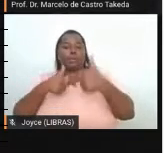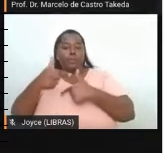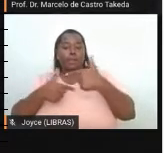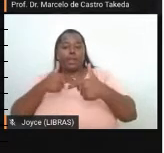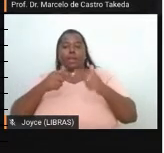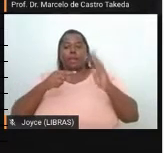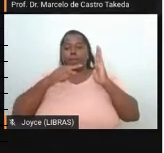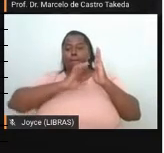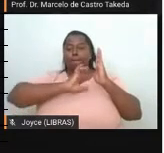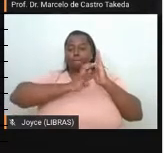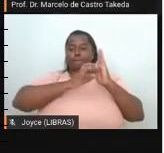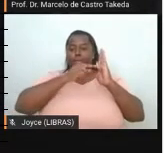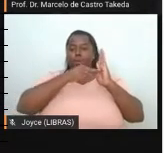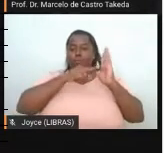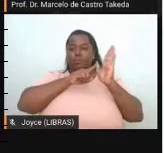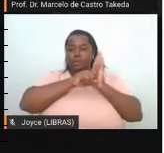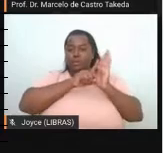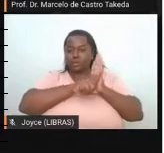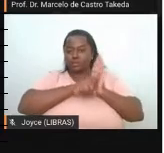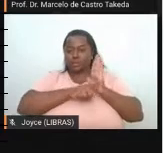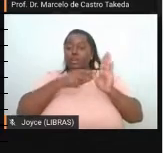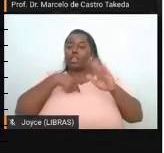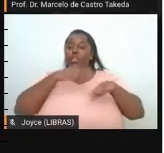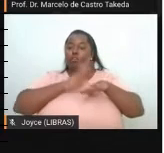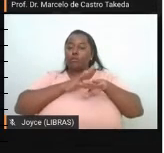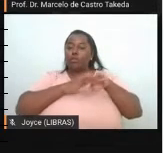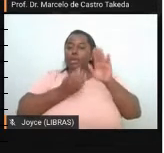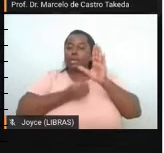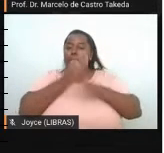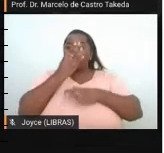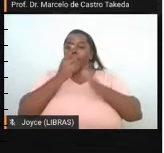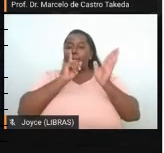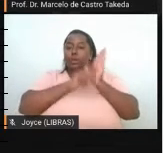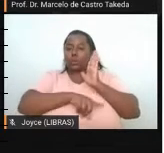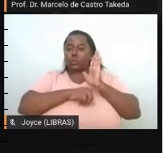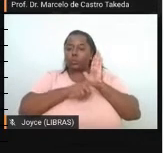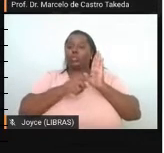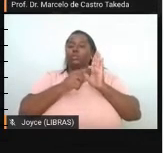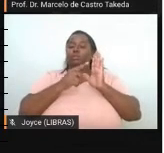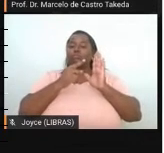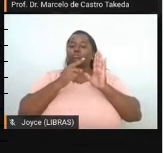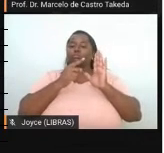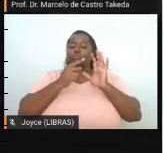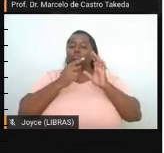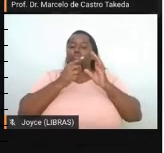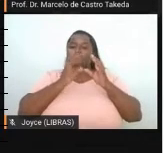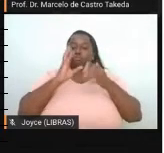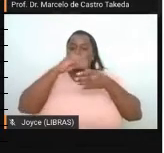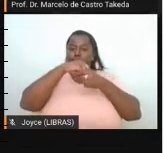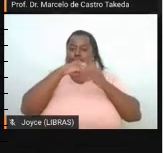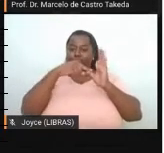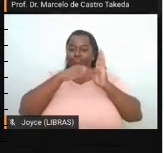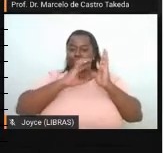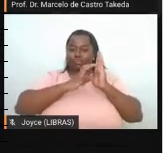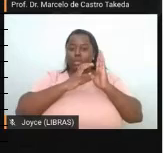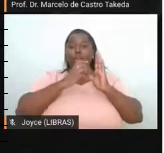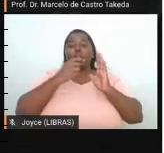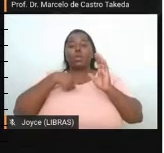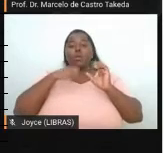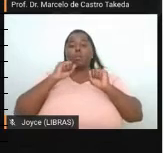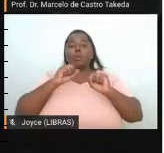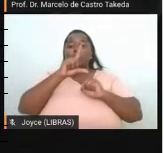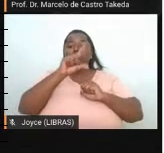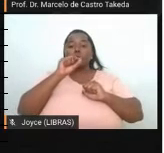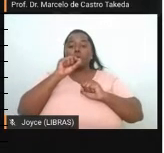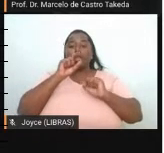questão diretamente, eu vou criar a questão enquanto eu crio o questionário, eu venho nessa opção e vou inserir uma